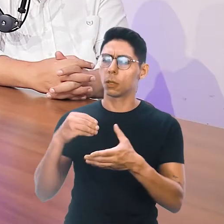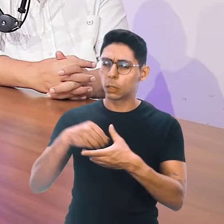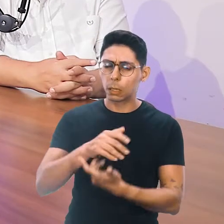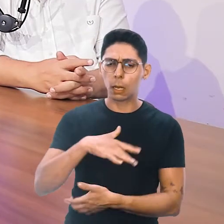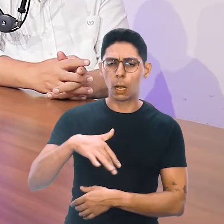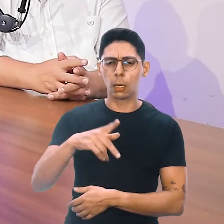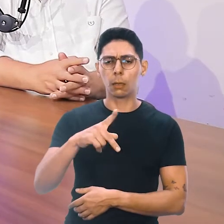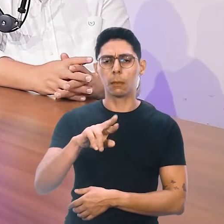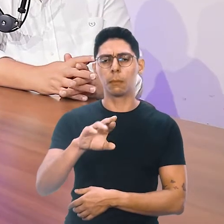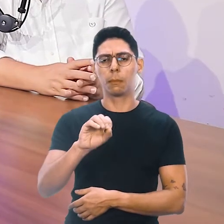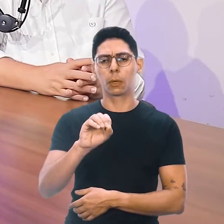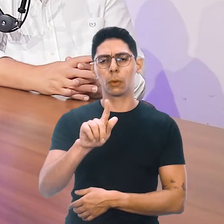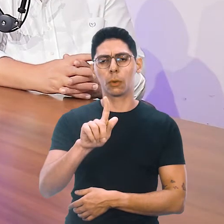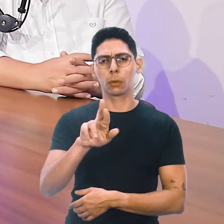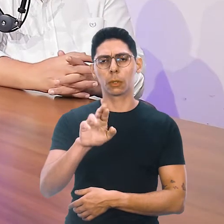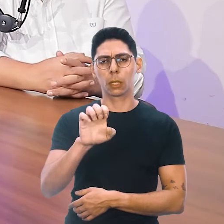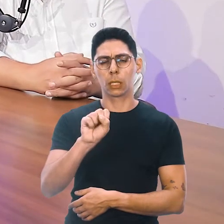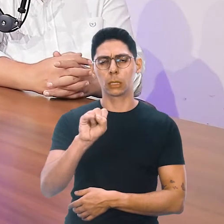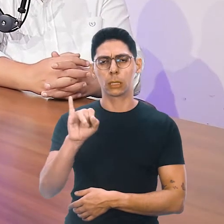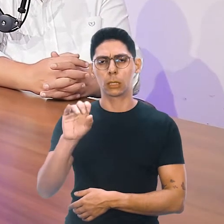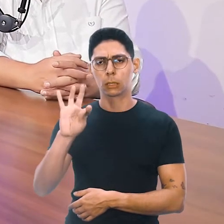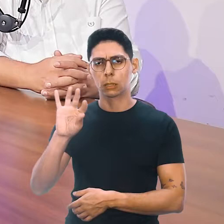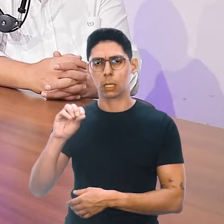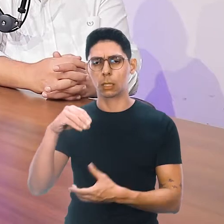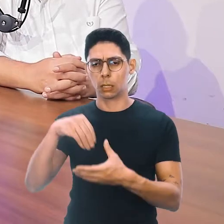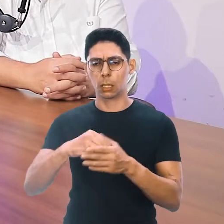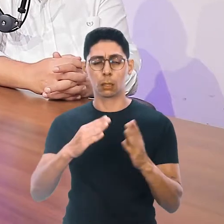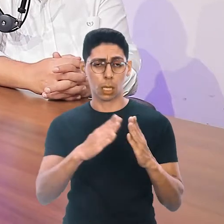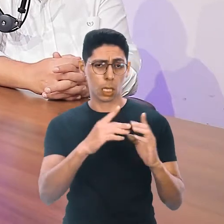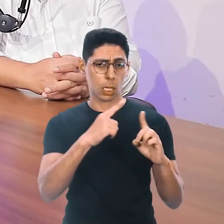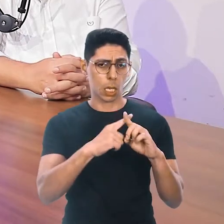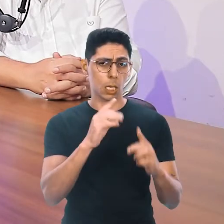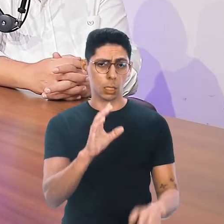também. Maravilha, uma Esse foi bela história. No